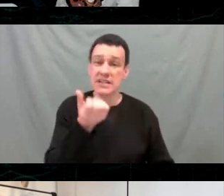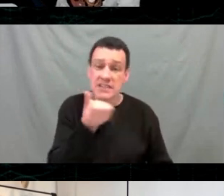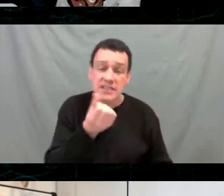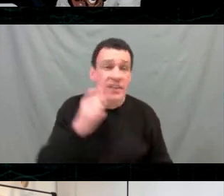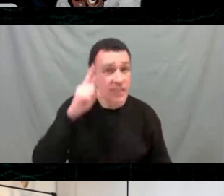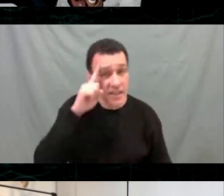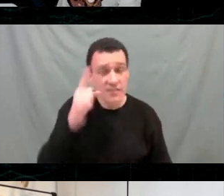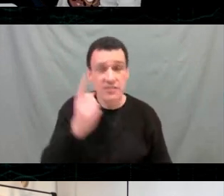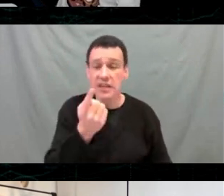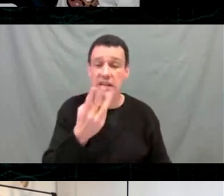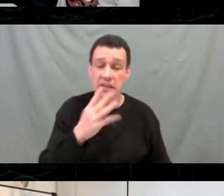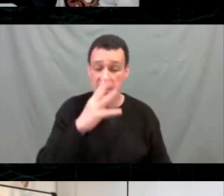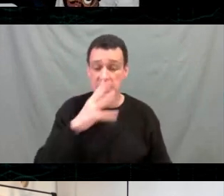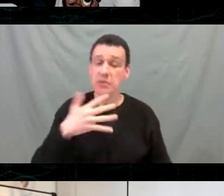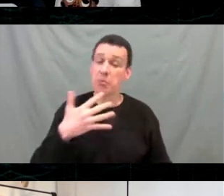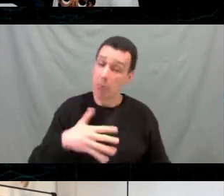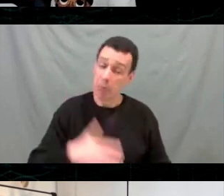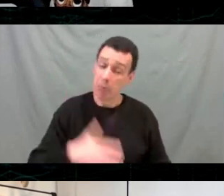fácil pra ninguém aqui, não.